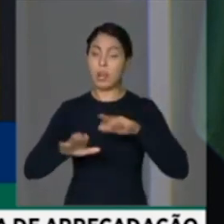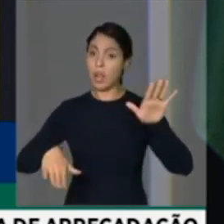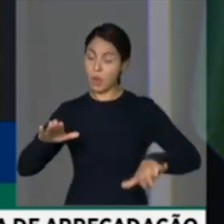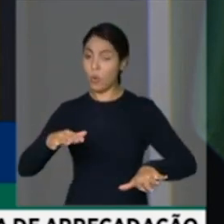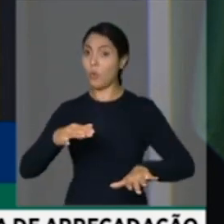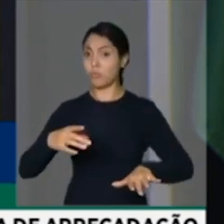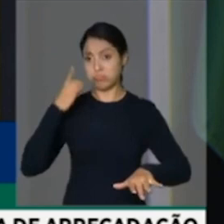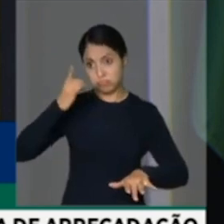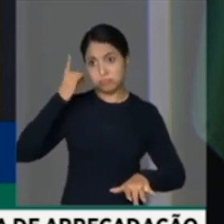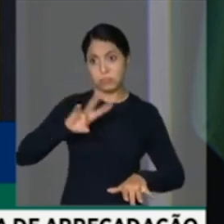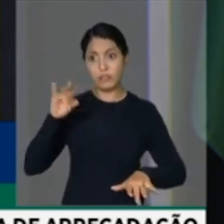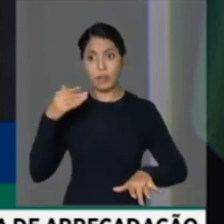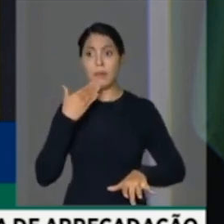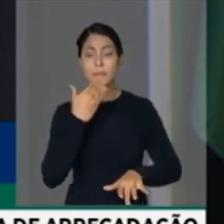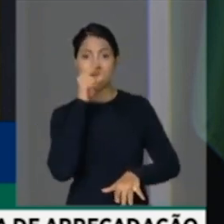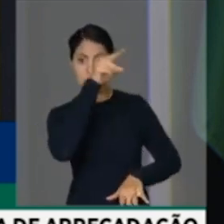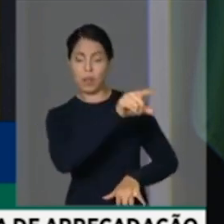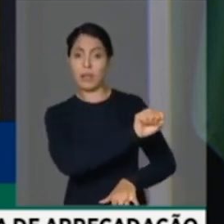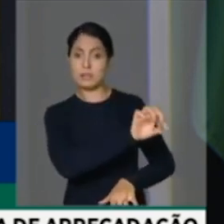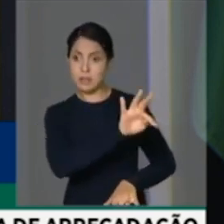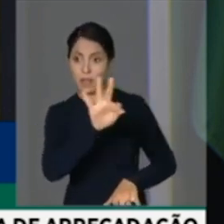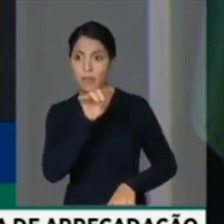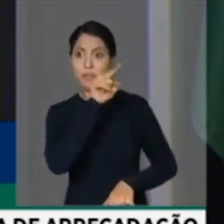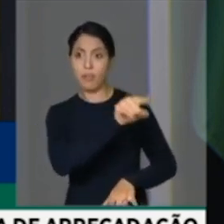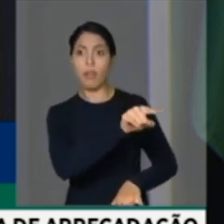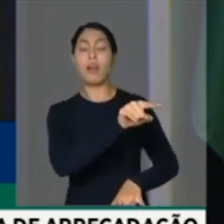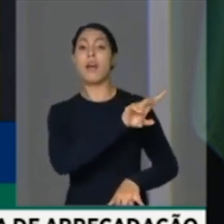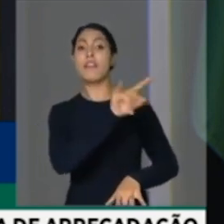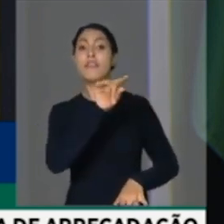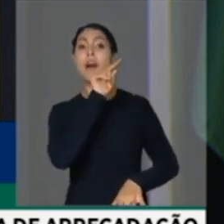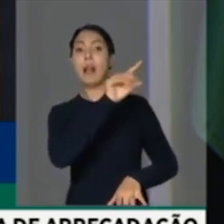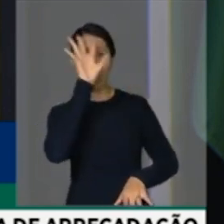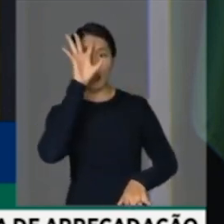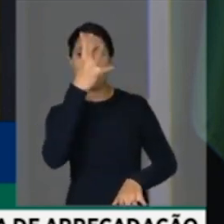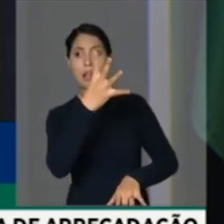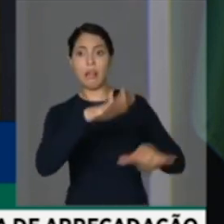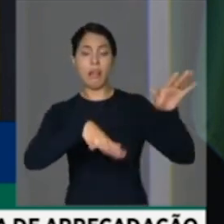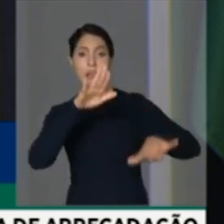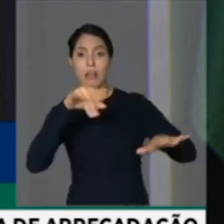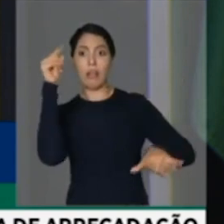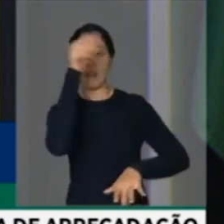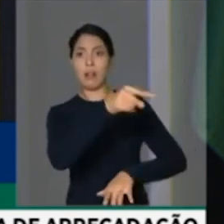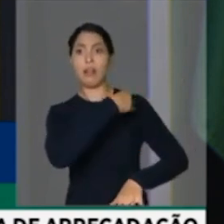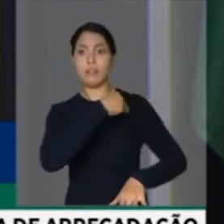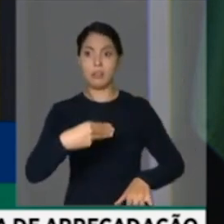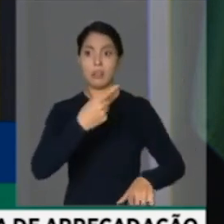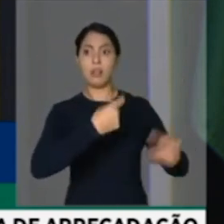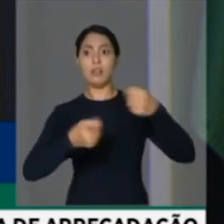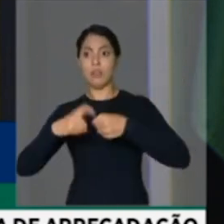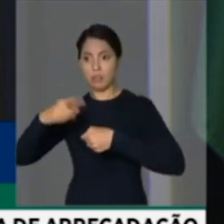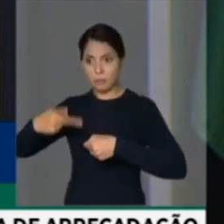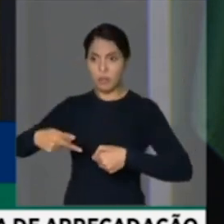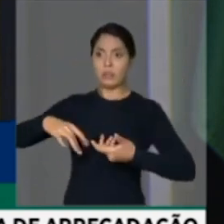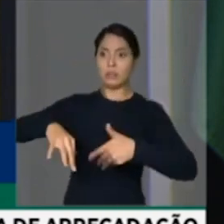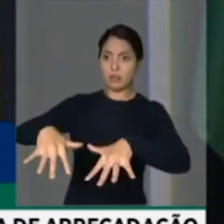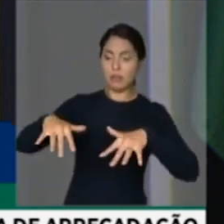emenda rejeitada vai ingressar no Supremo. Essa decisão vai caber por alguma liminar monocrática de algum ministro do Supremo para daí voltar e daí a gente